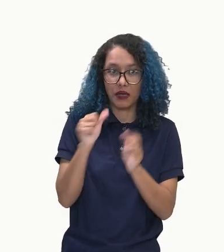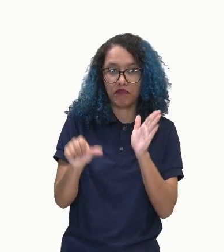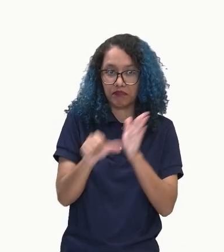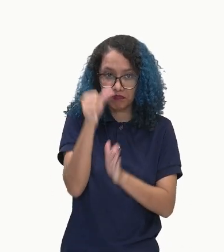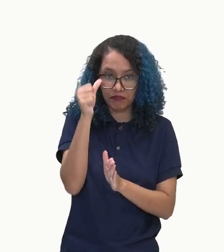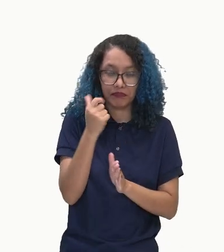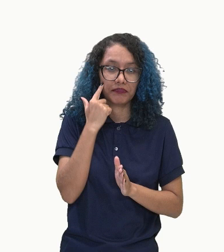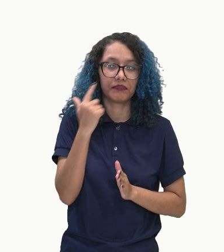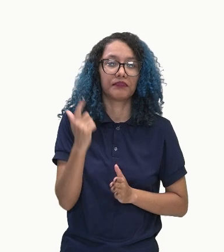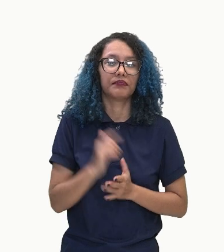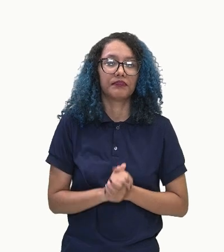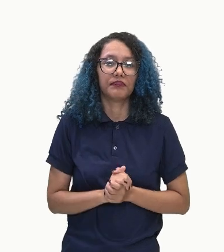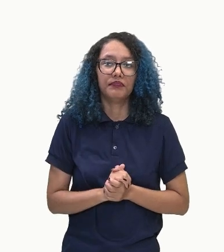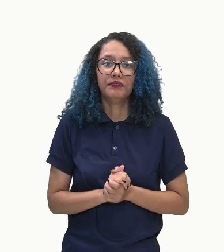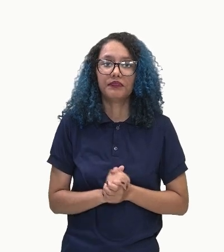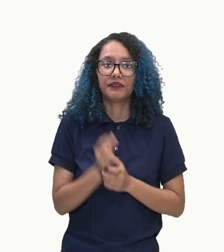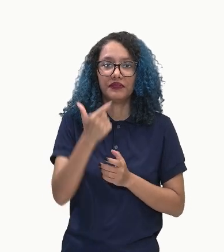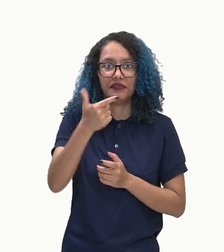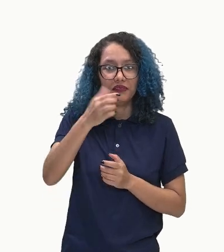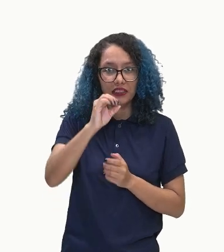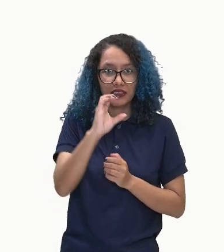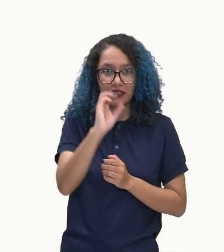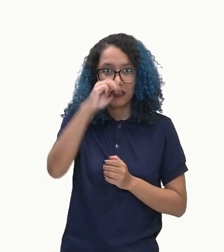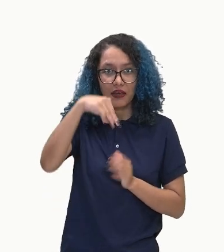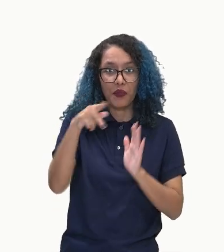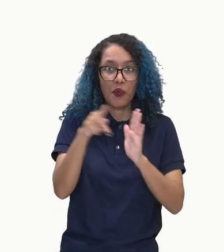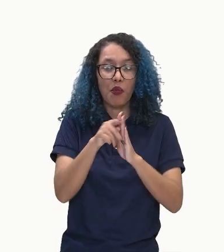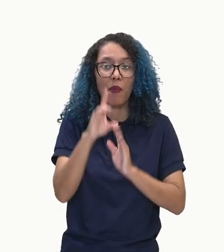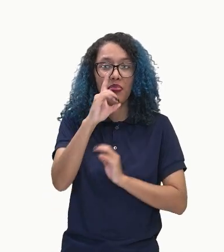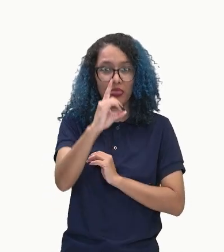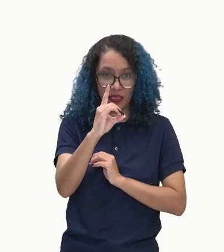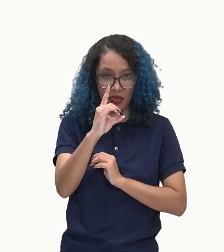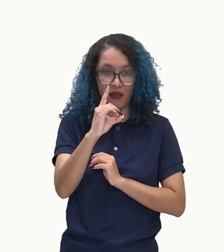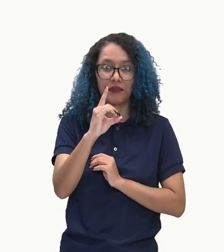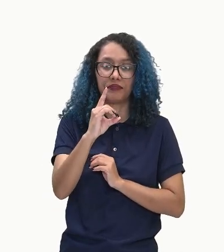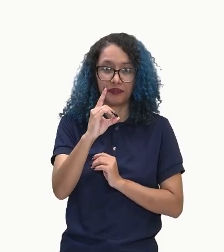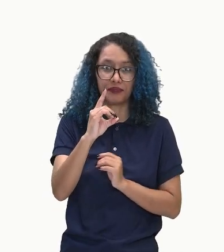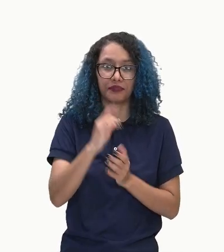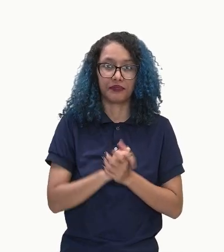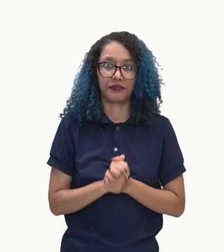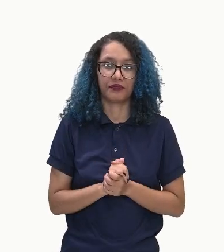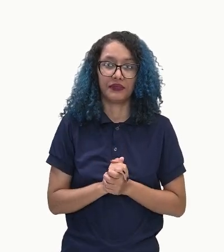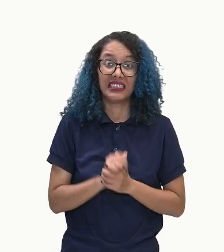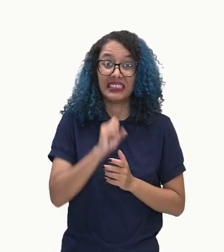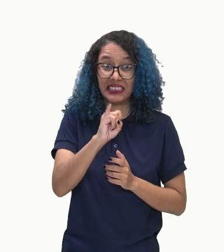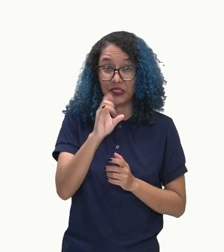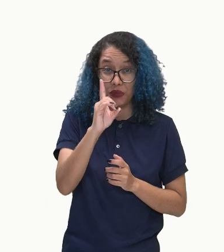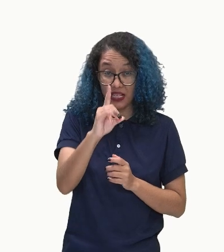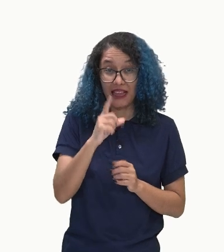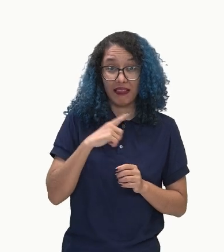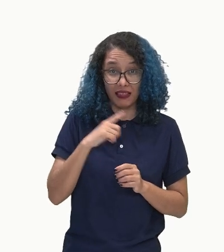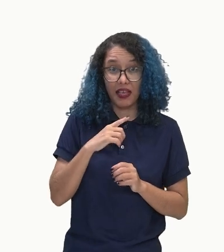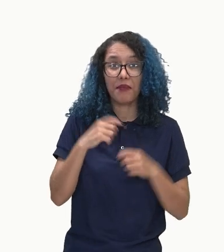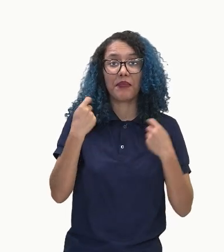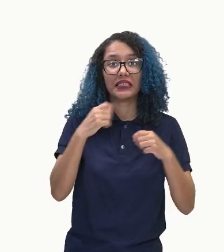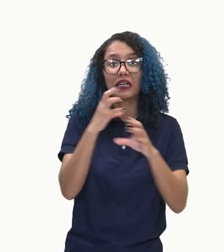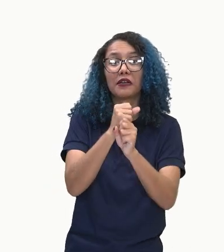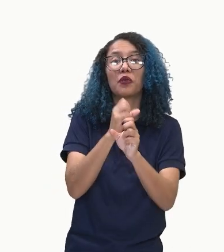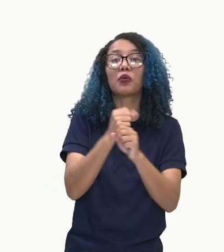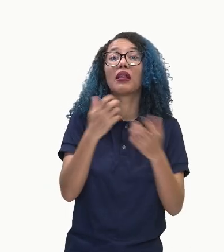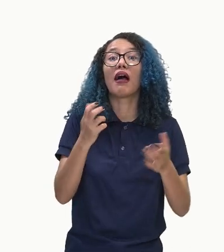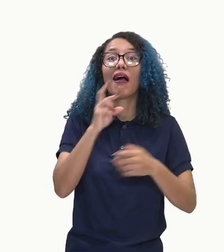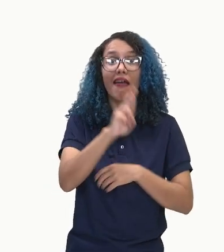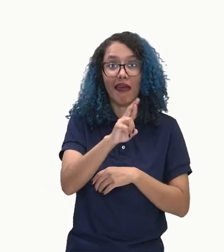Temos aqui dizendo 20 centímetros de diâmetro. Bom, se nós temos o diâmetro, nós vamos determinar o raio. Mas o raio, meus queridos alunos, nada mais é do